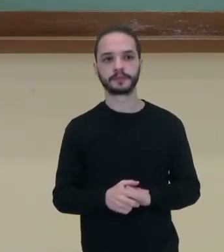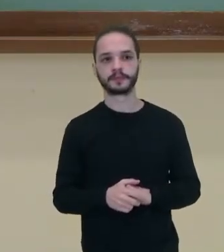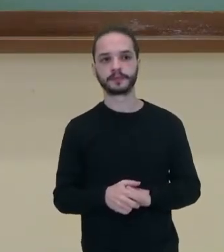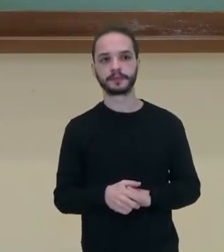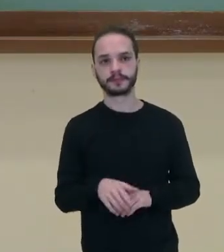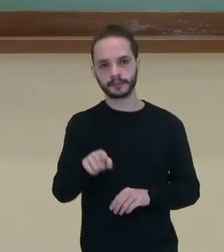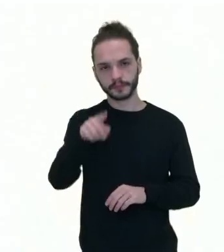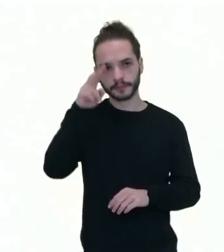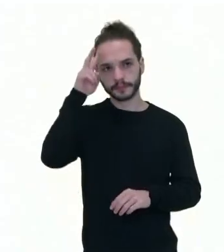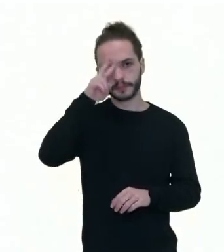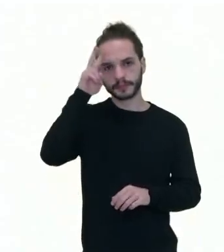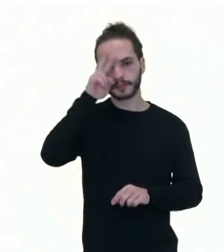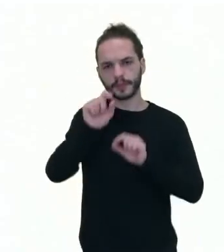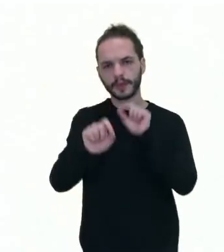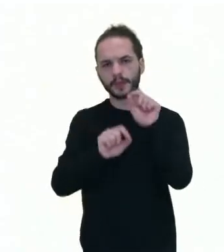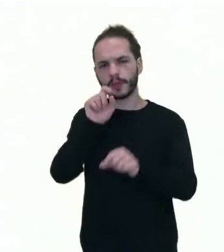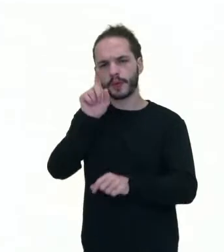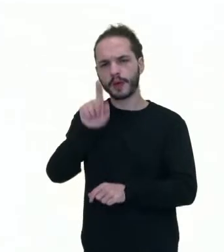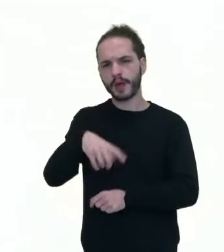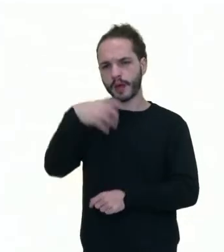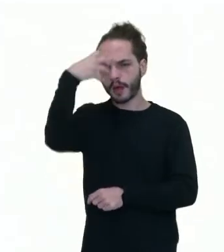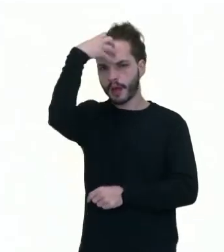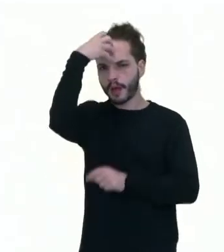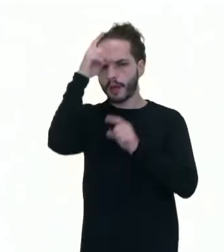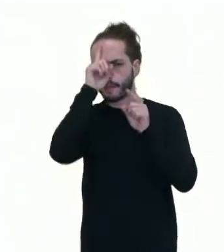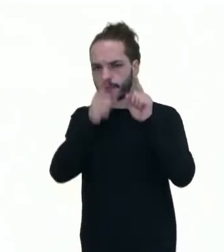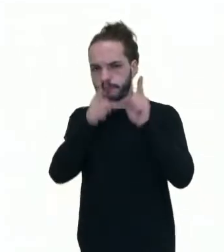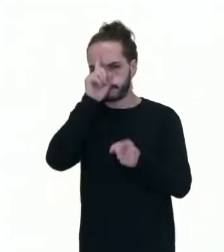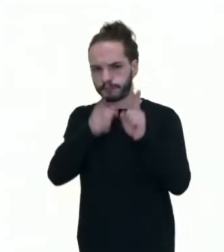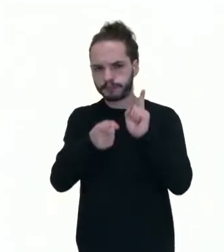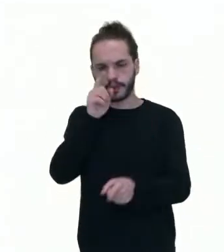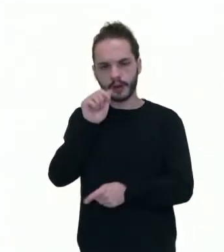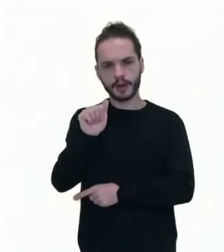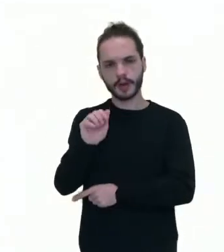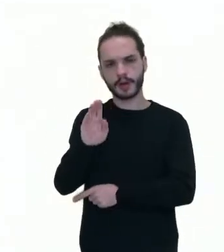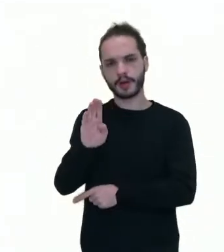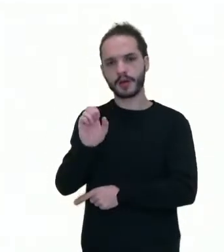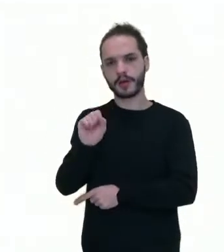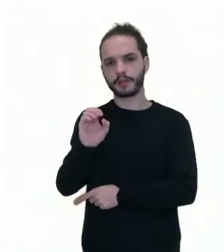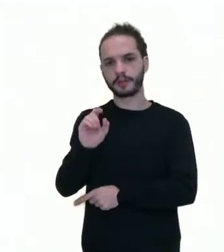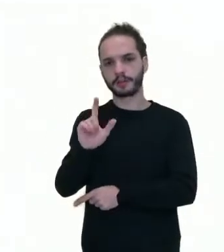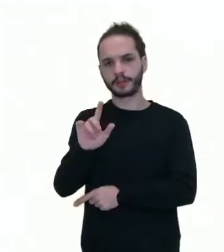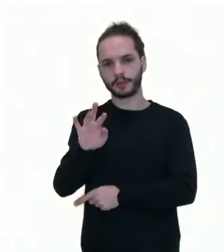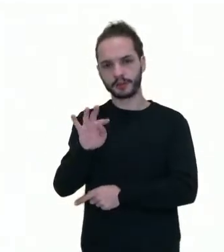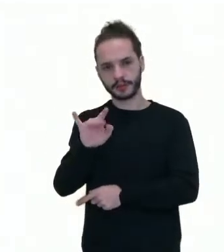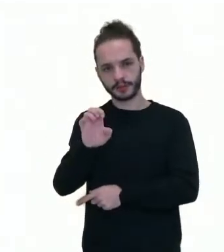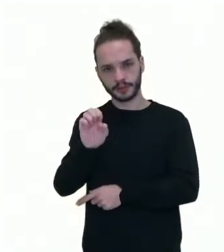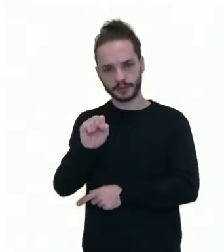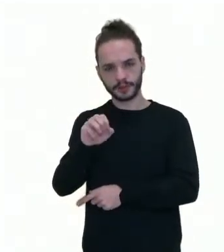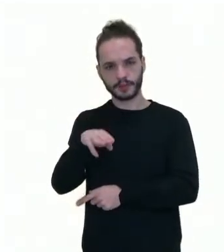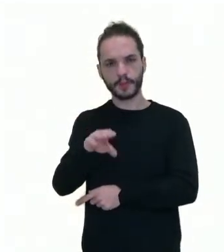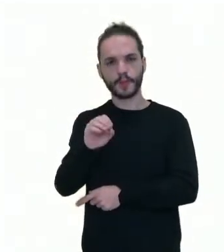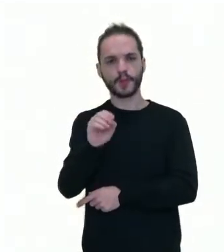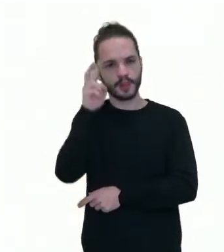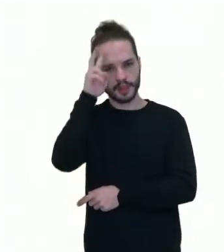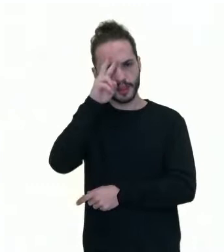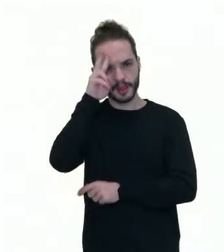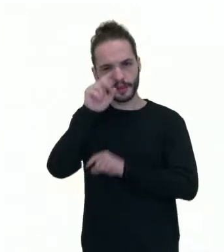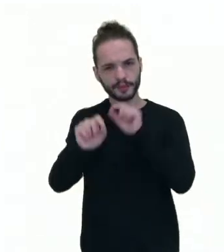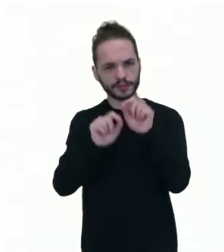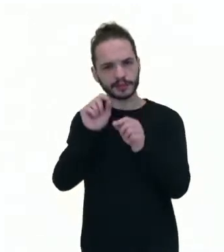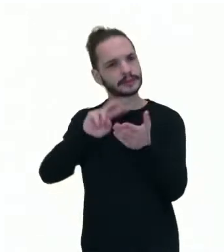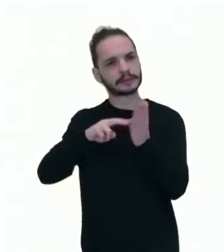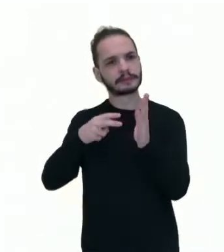gente, você lembra o que é o conceito de absolutismo? Quando a gente fala, um poder absolutista, o que a gente está querendo